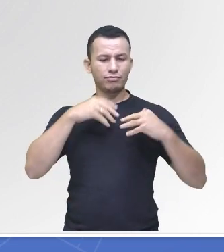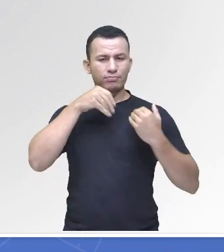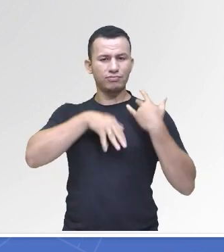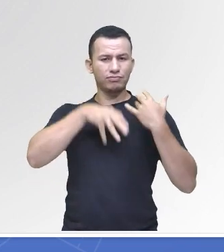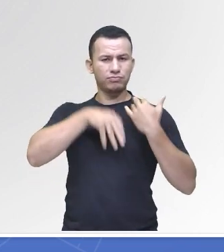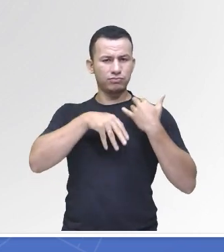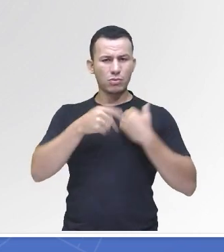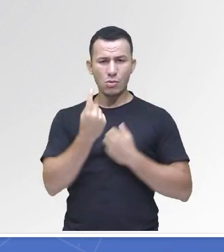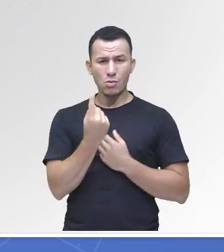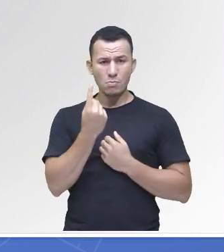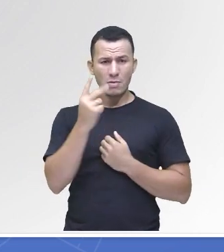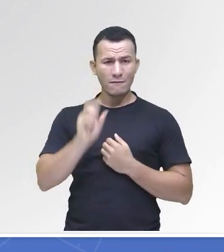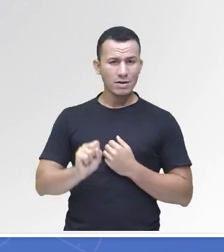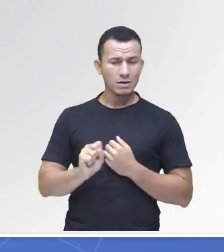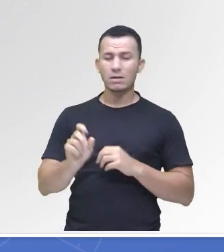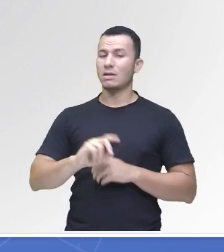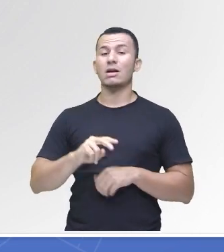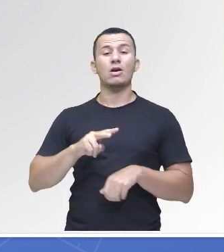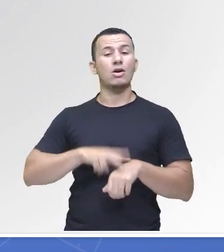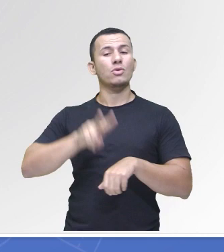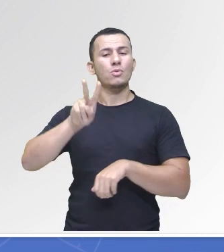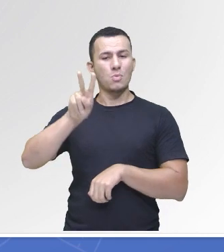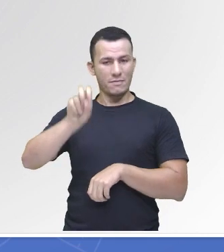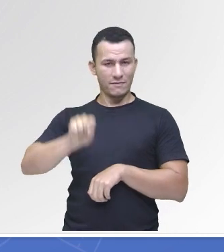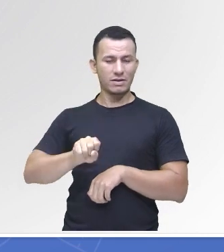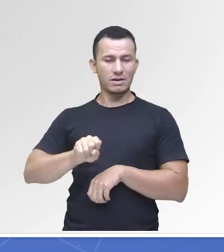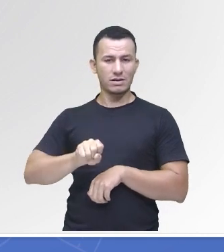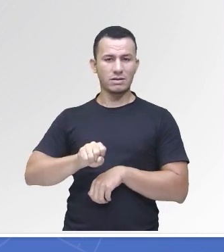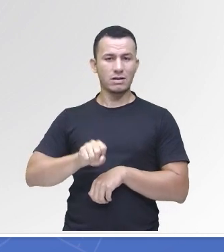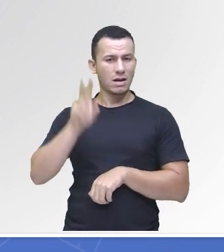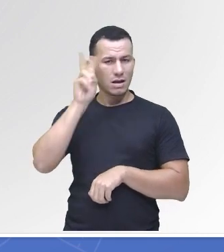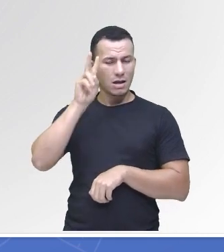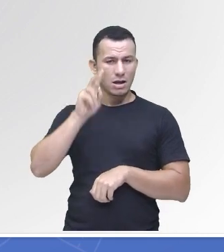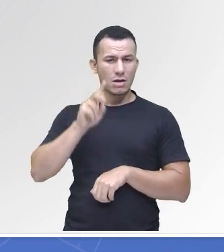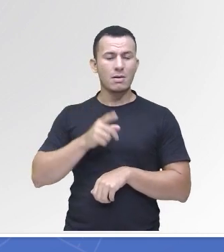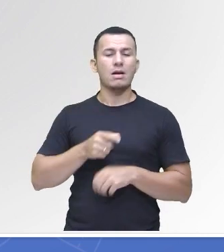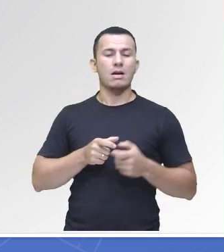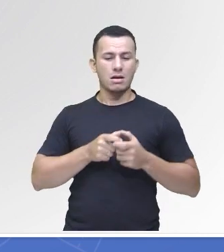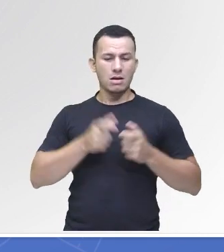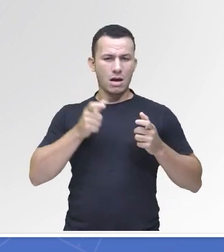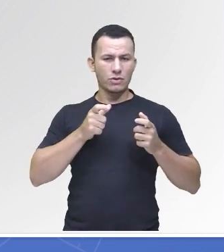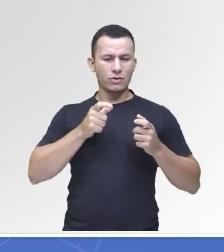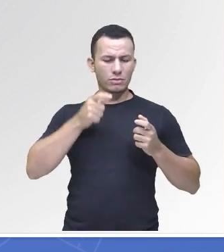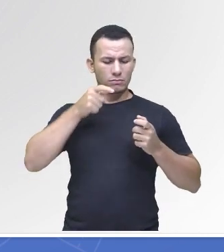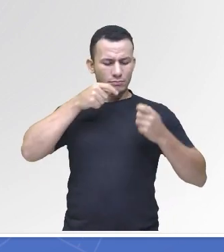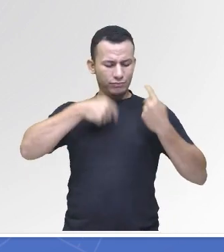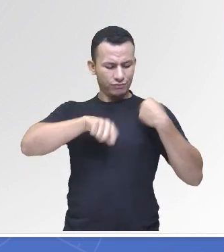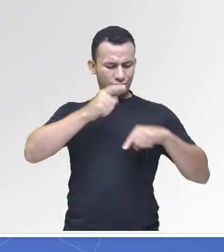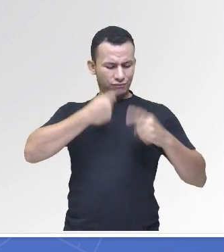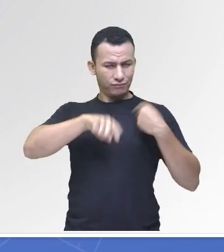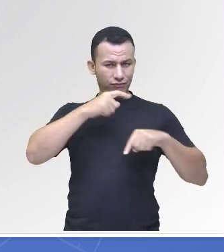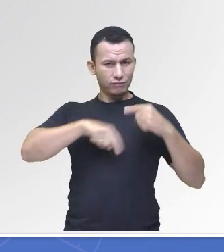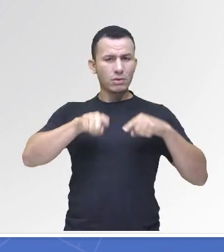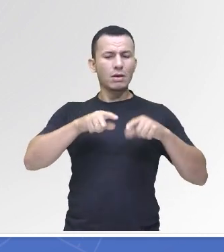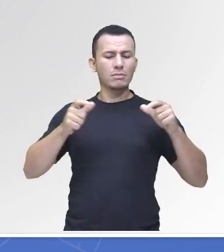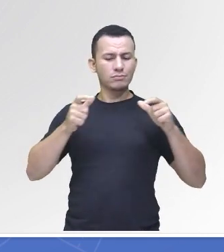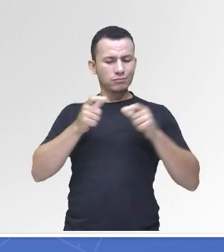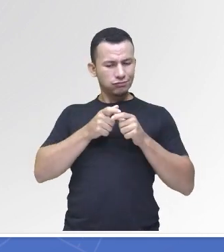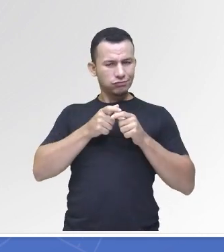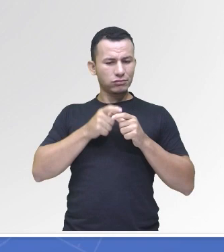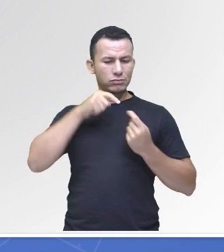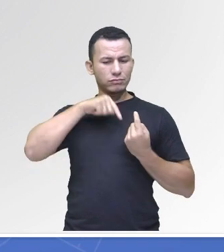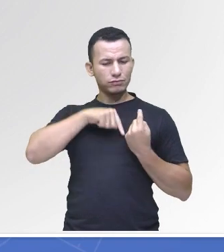duas vezes. Lembrando aí da grande e da pequena circulação, né? Quando o sangue ele vem ali, ó, rico em